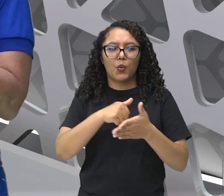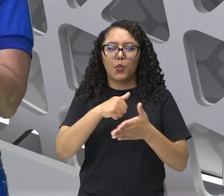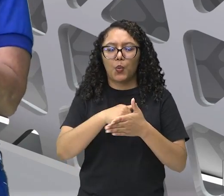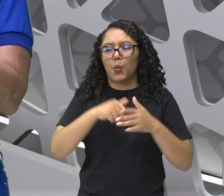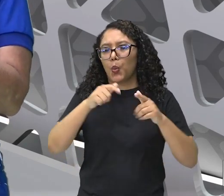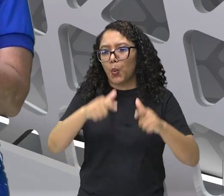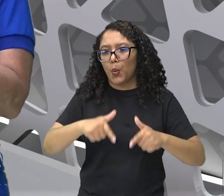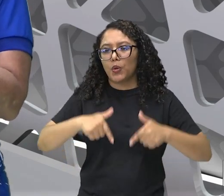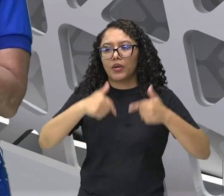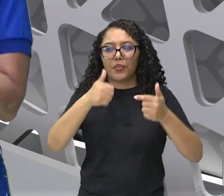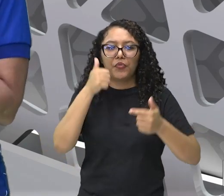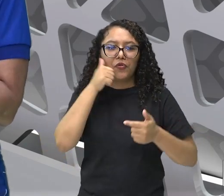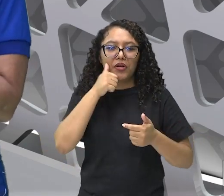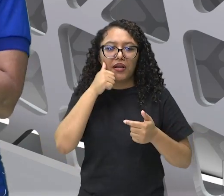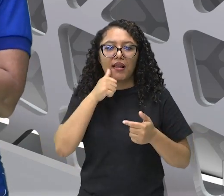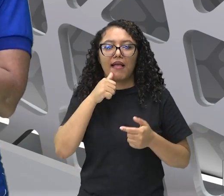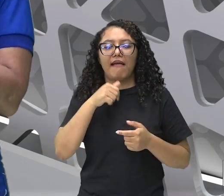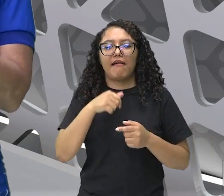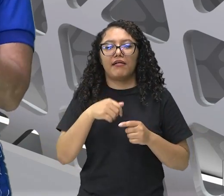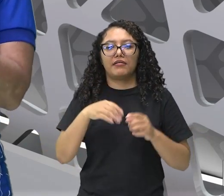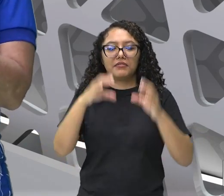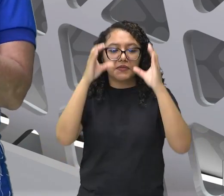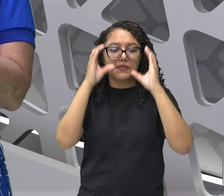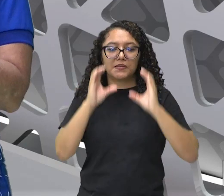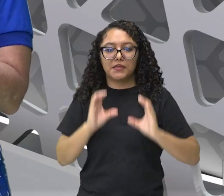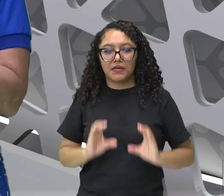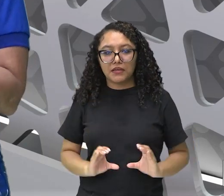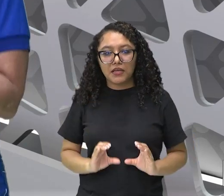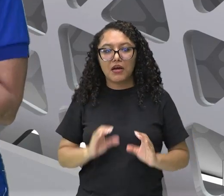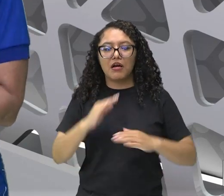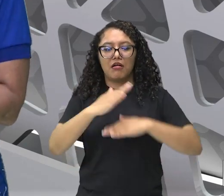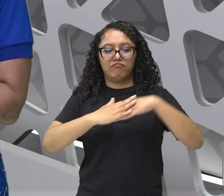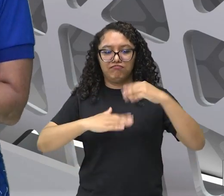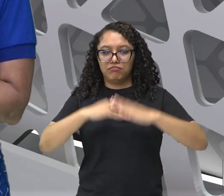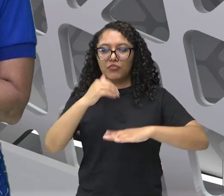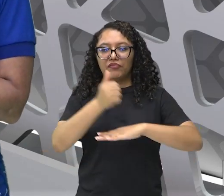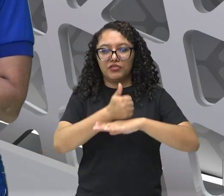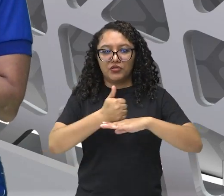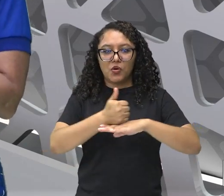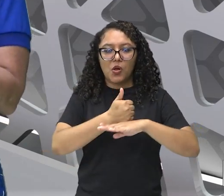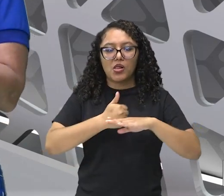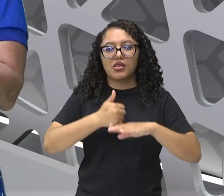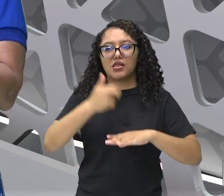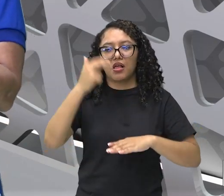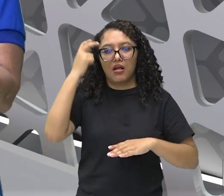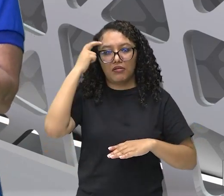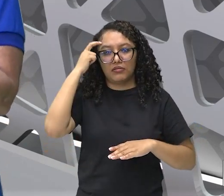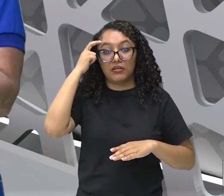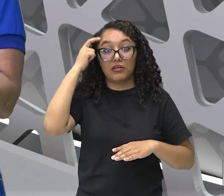cidadã, enquanto profissional, enquanto intelectual.